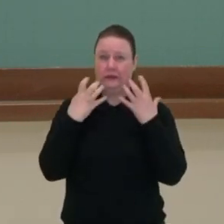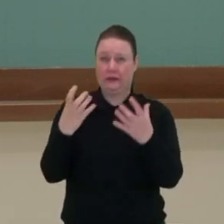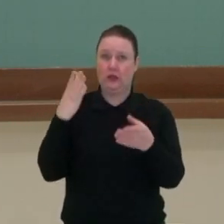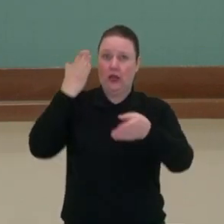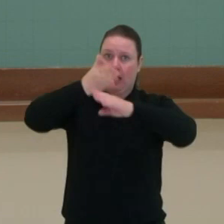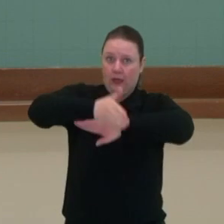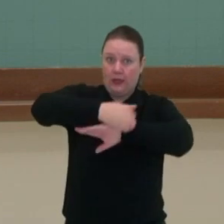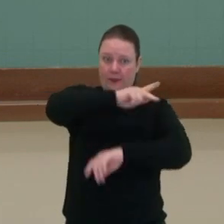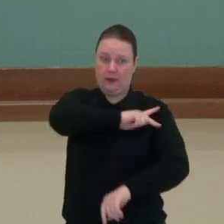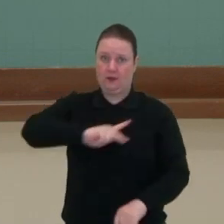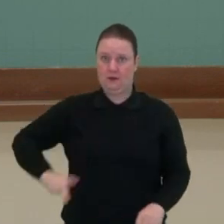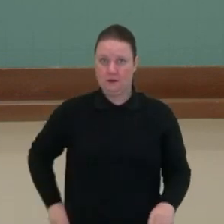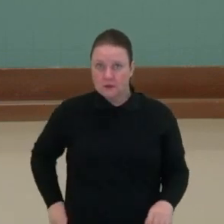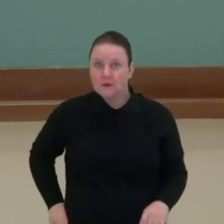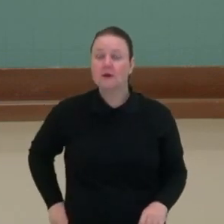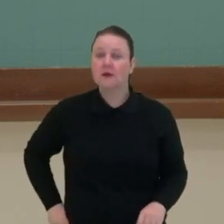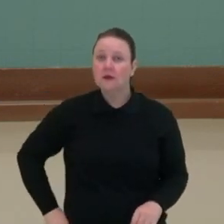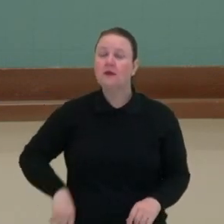eleição de